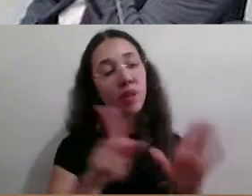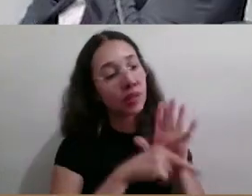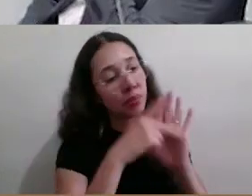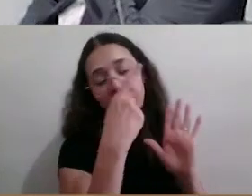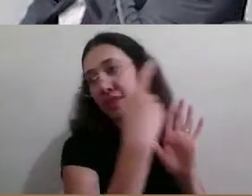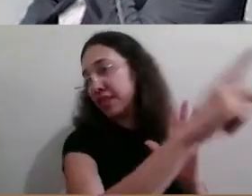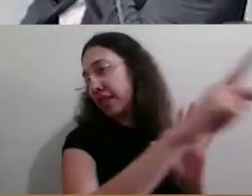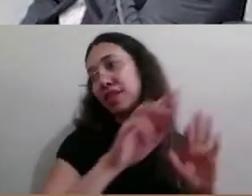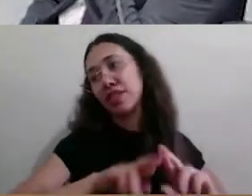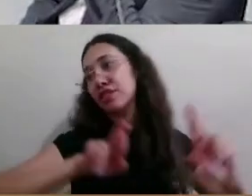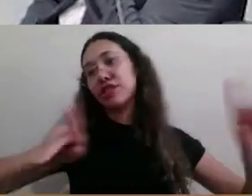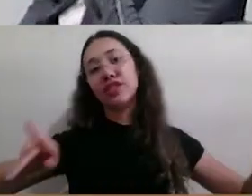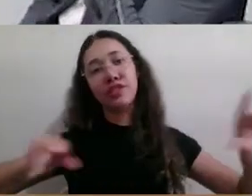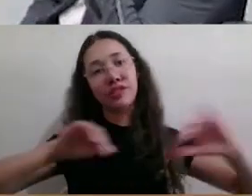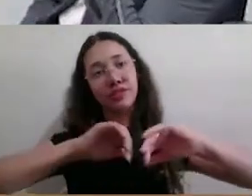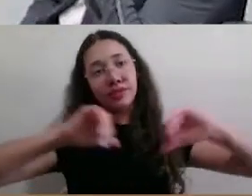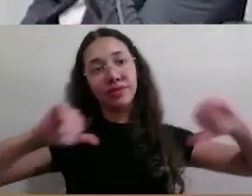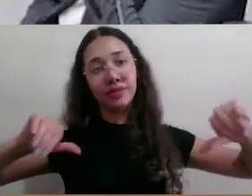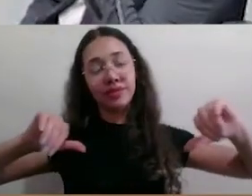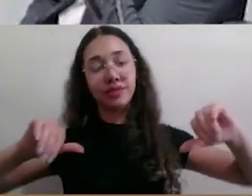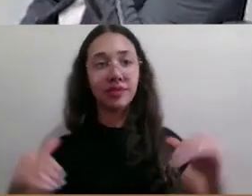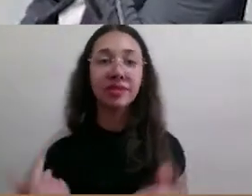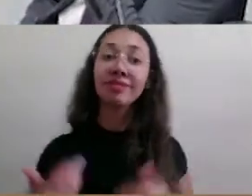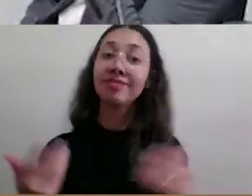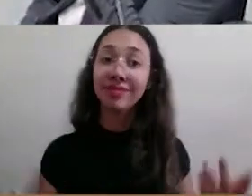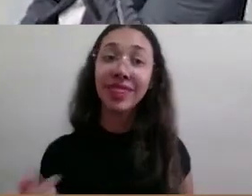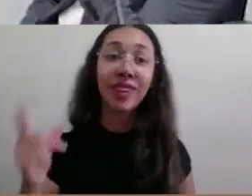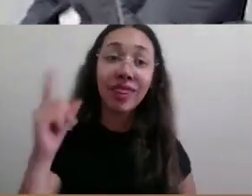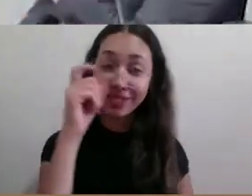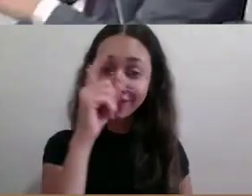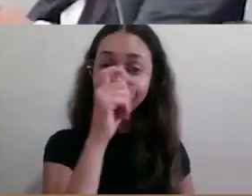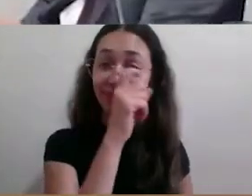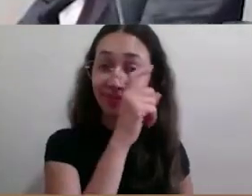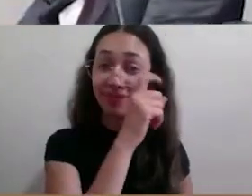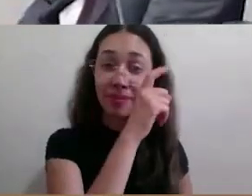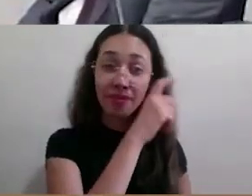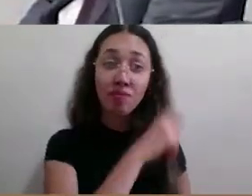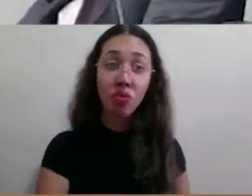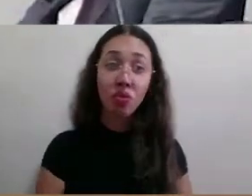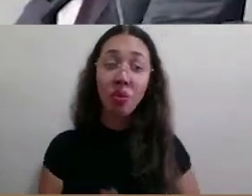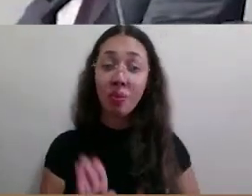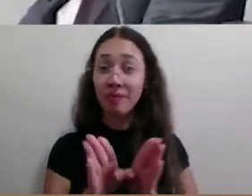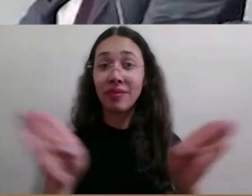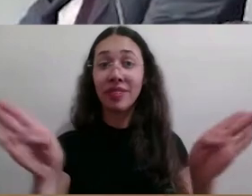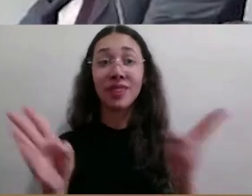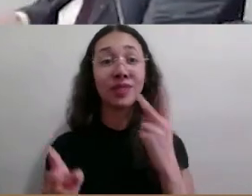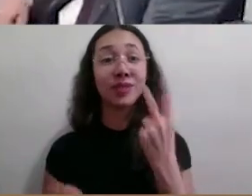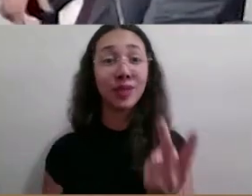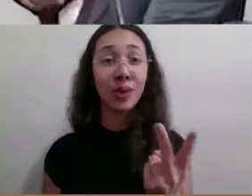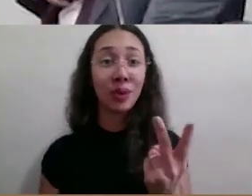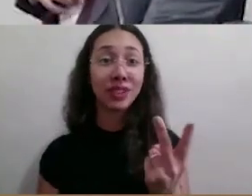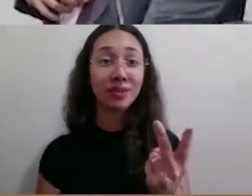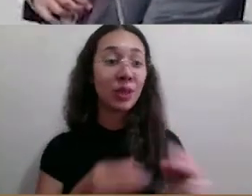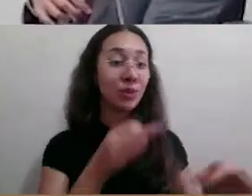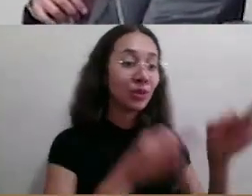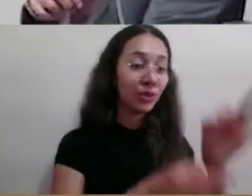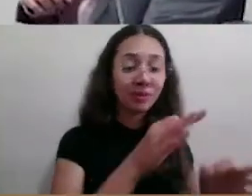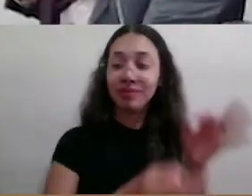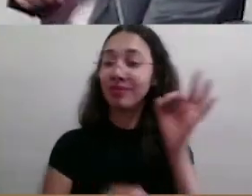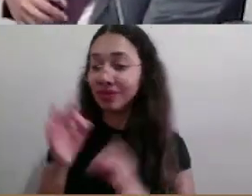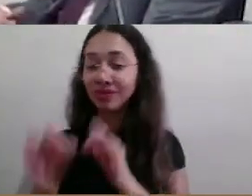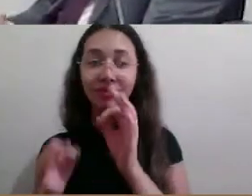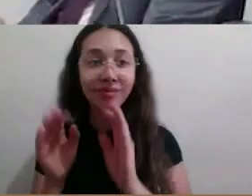tem. Então, esse era o drama. Nós tínhamos 2 mapas, 2 justiças diferentes em cada